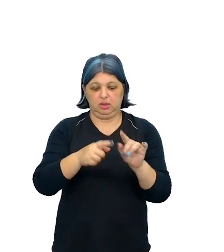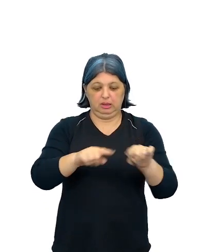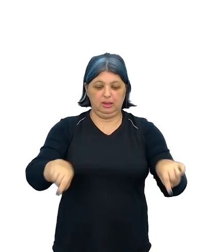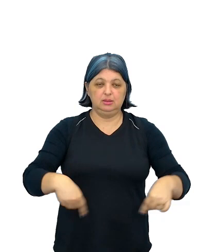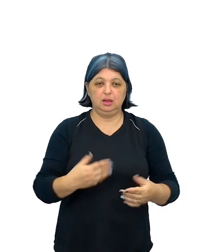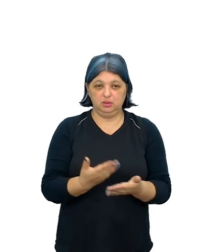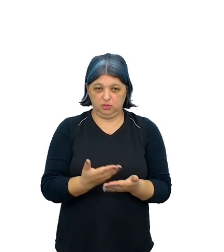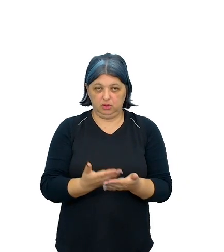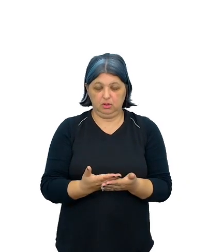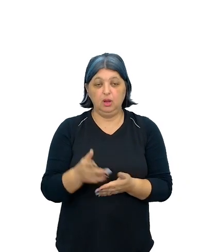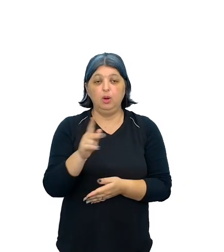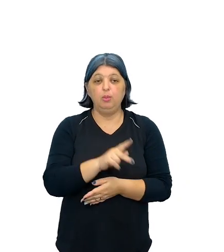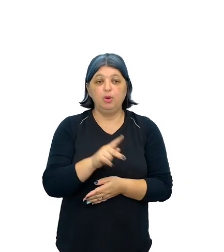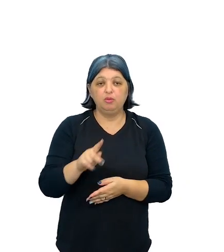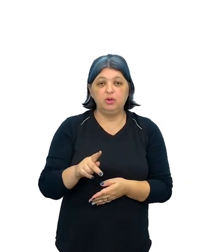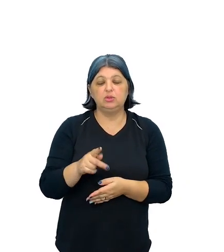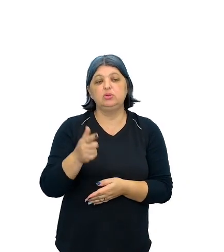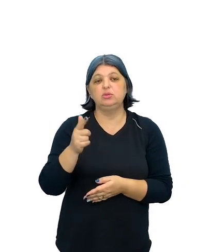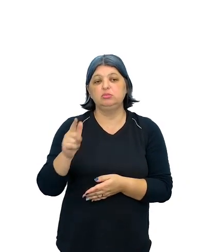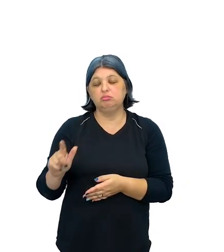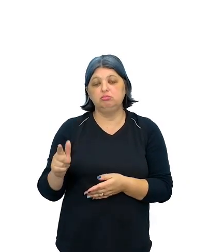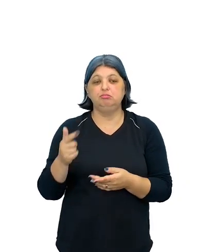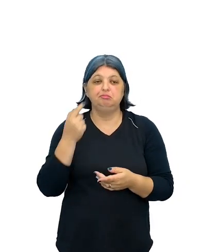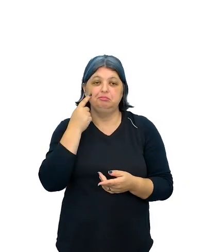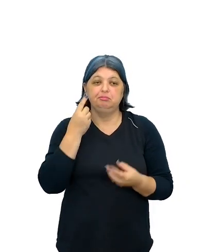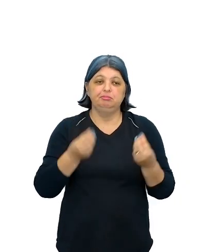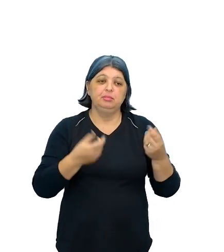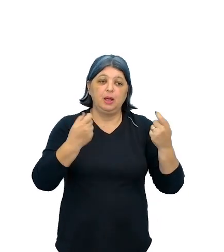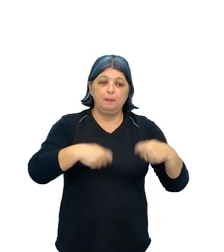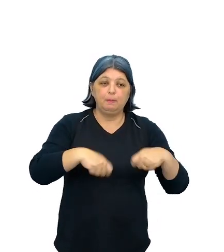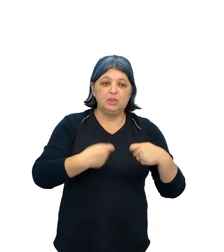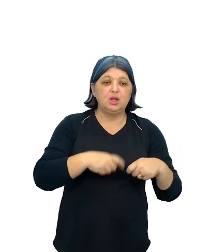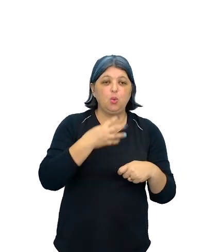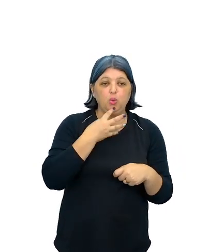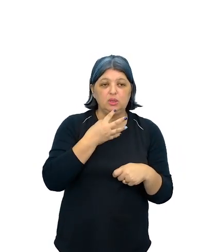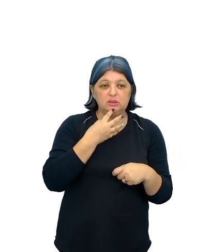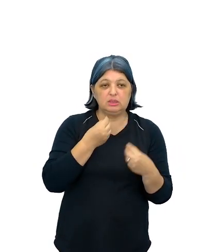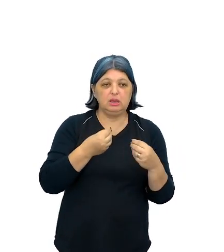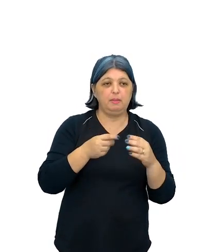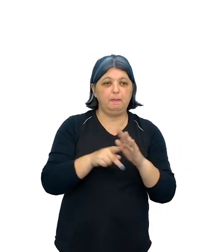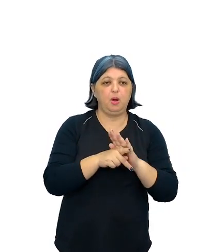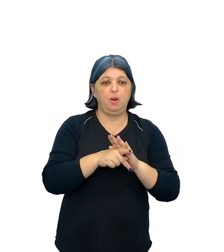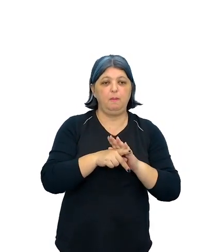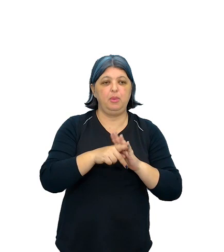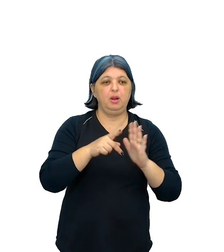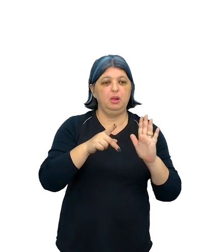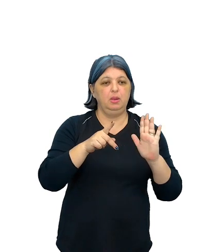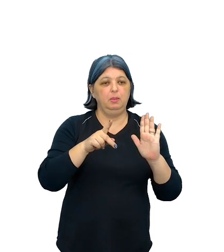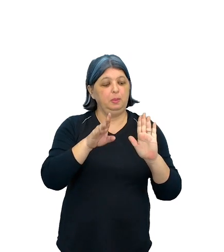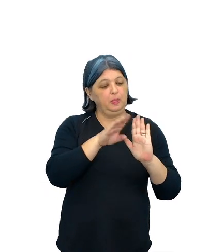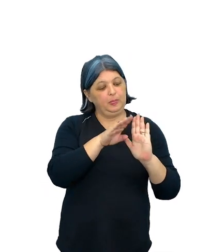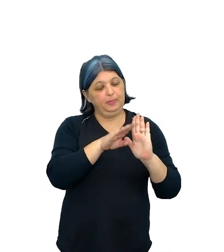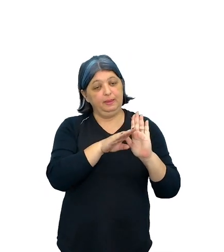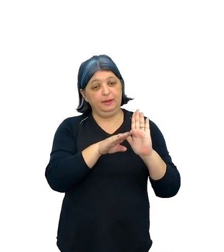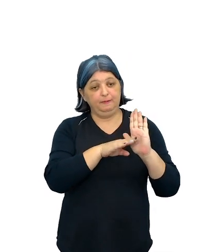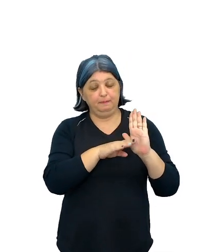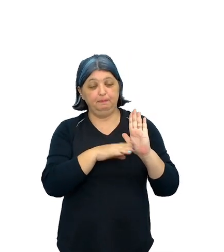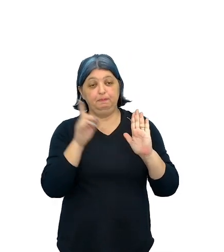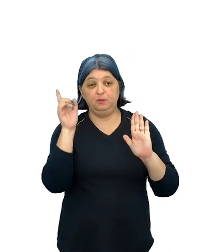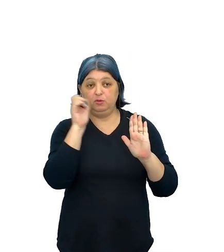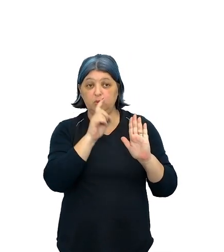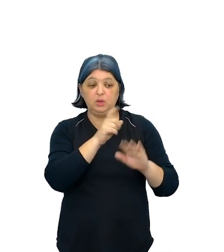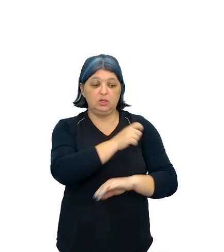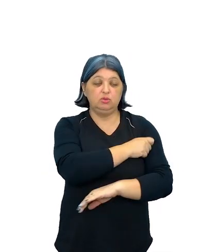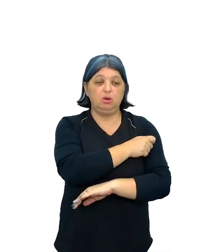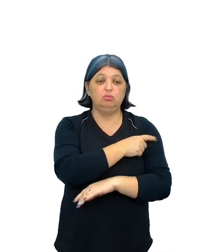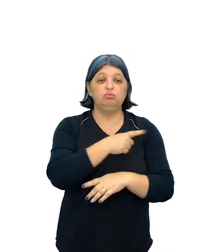aula. O professor, por outro lado, também precisa conhecer os níveis de dificuldade que o estudante